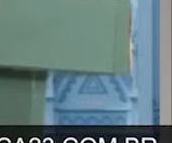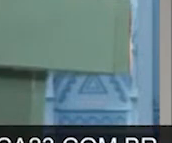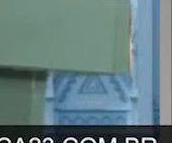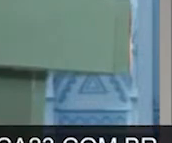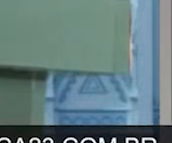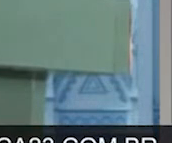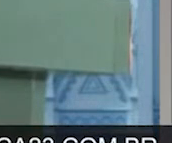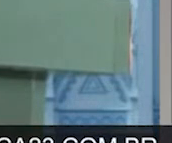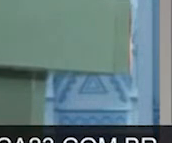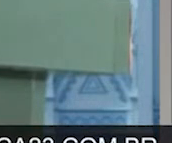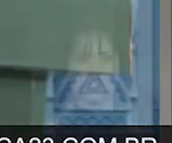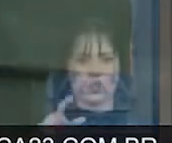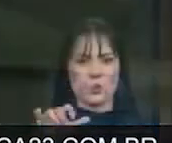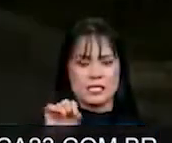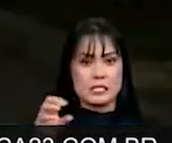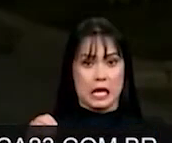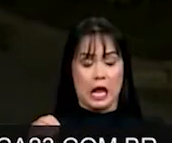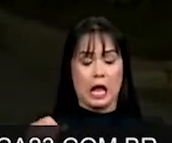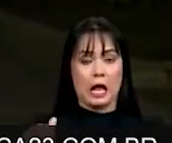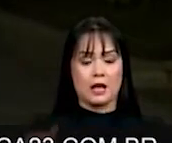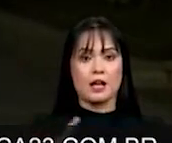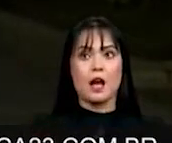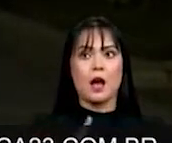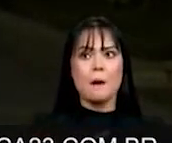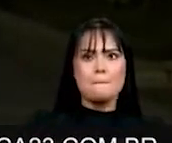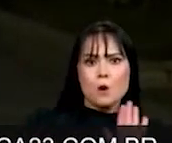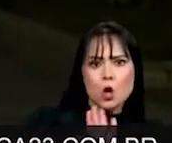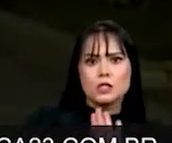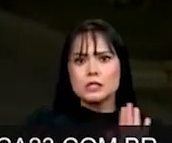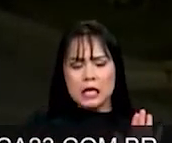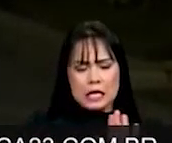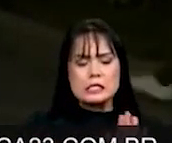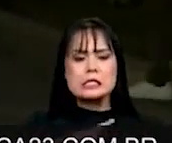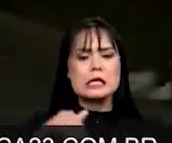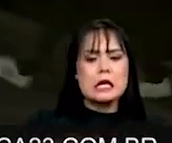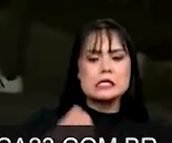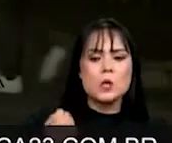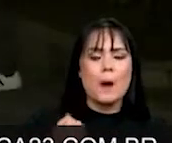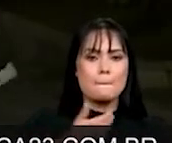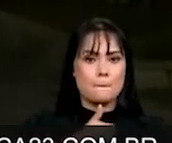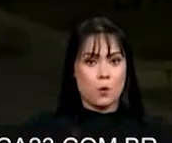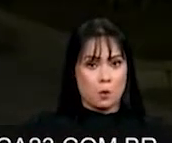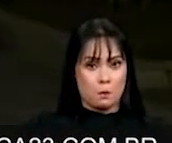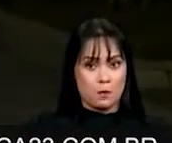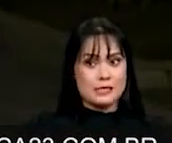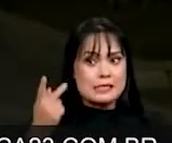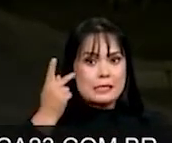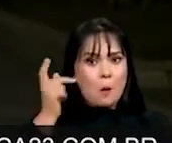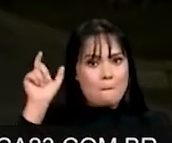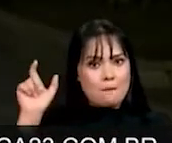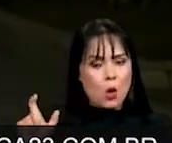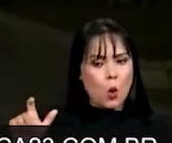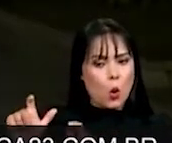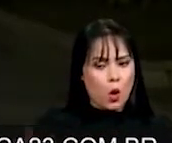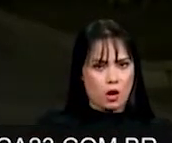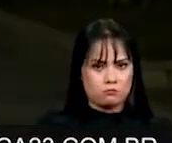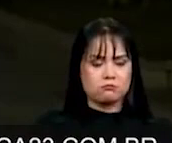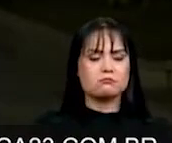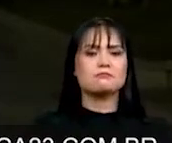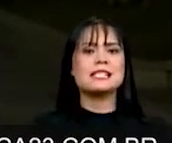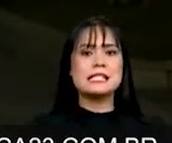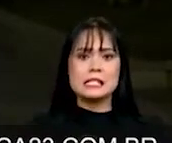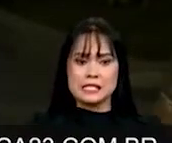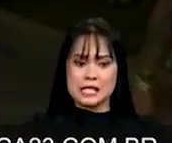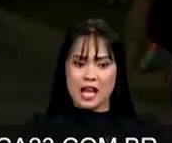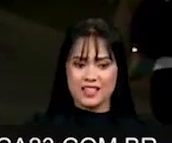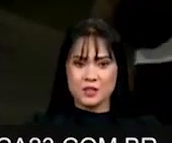em todo o estado de São Paulo. O levantamento divulgado pela Secretaria de Segurança Pública de São Paulo, o